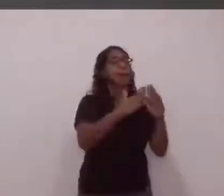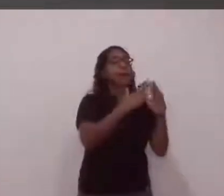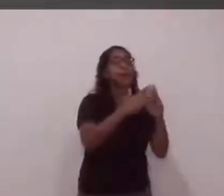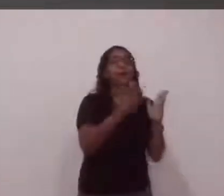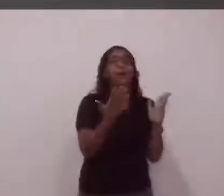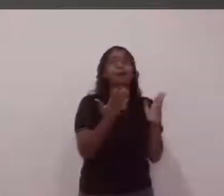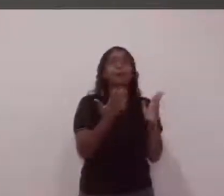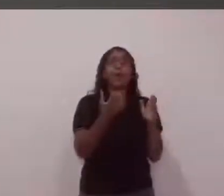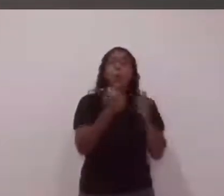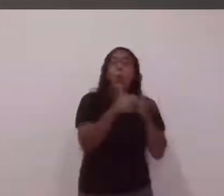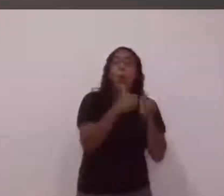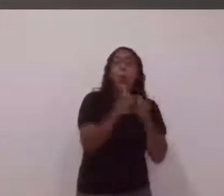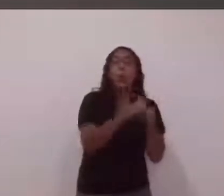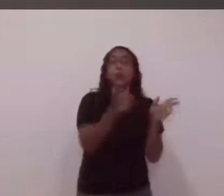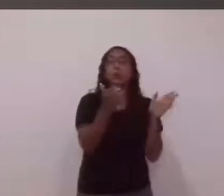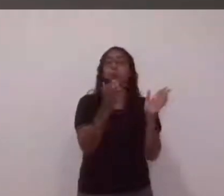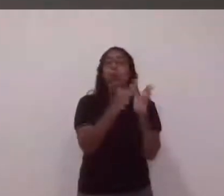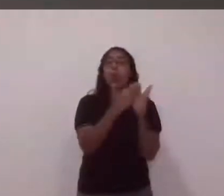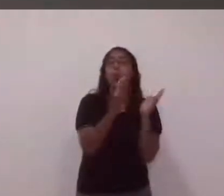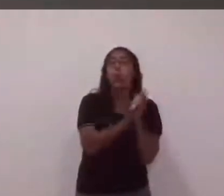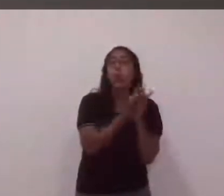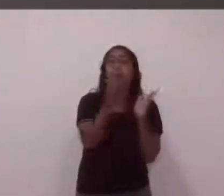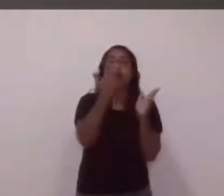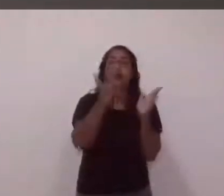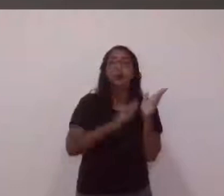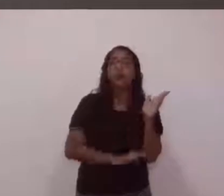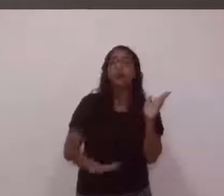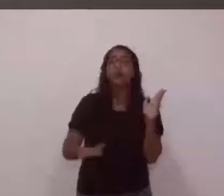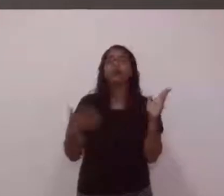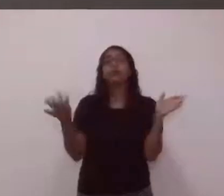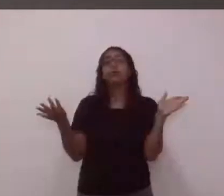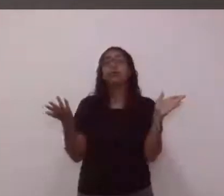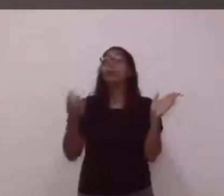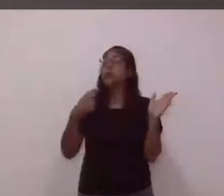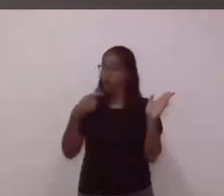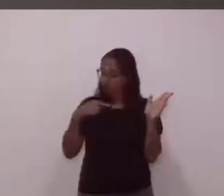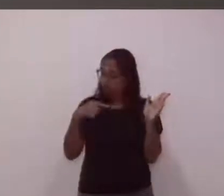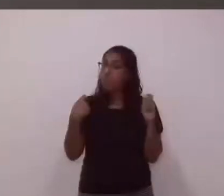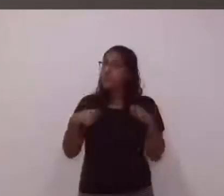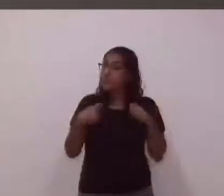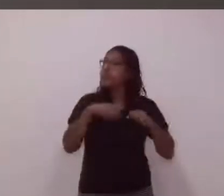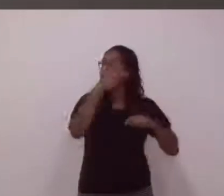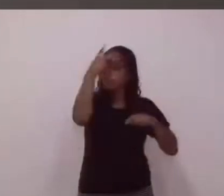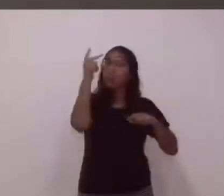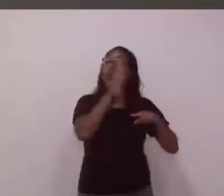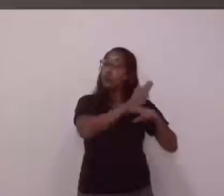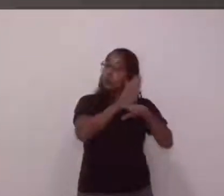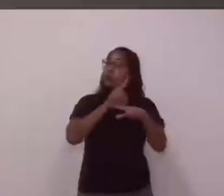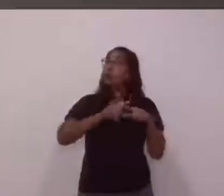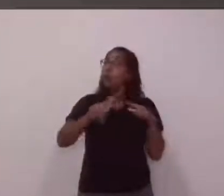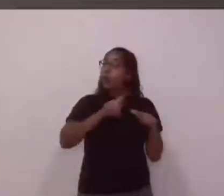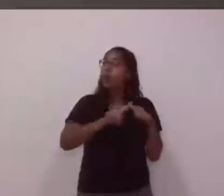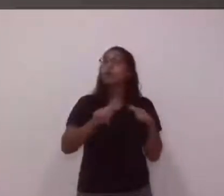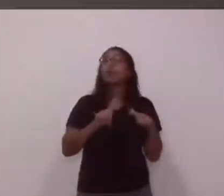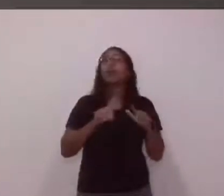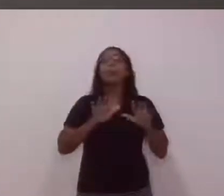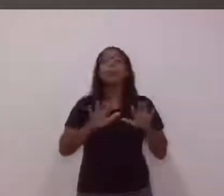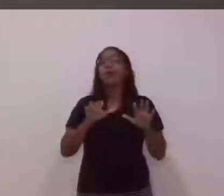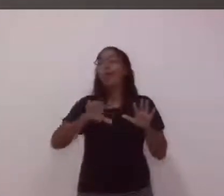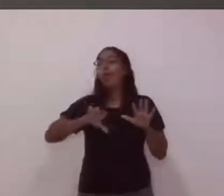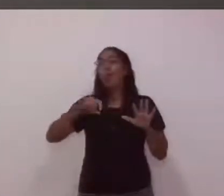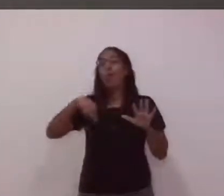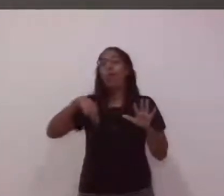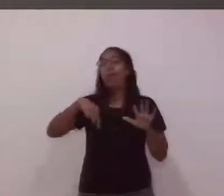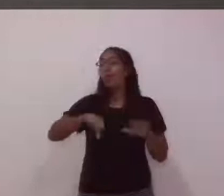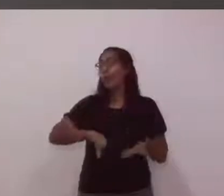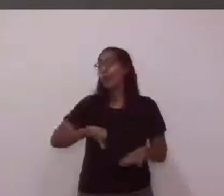transporte de creche é isso que nós tínhamos que estar discutindo aqui mas infelizmente mais uma vez